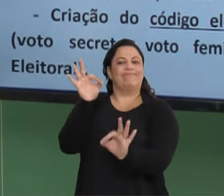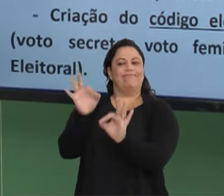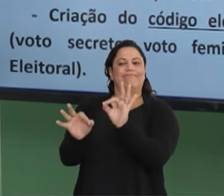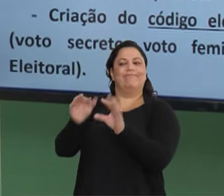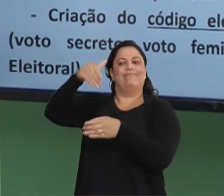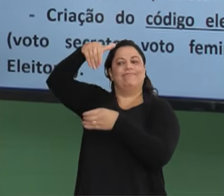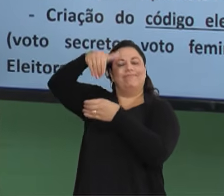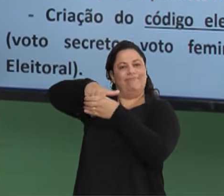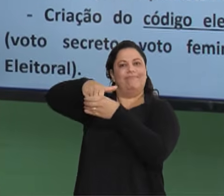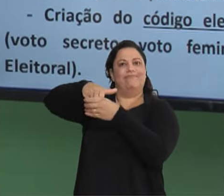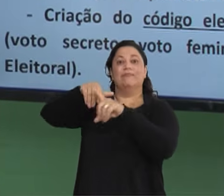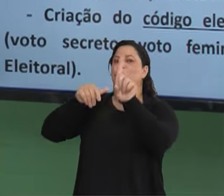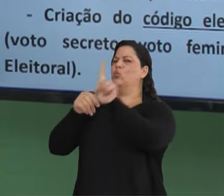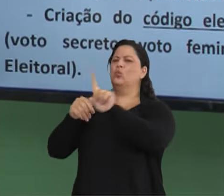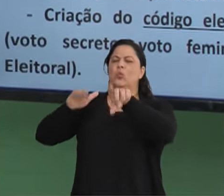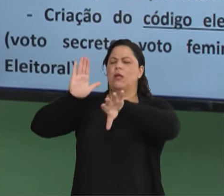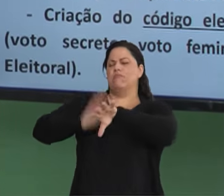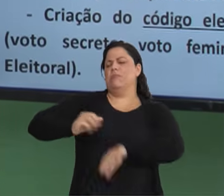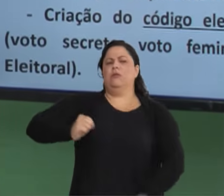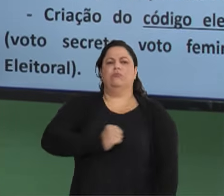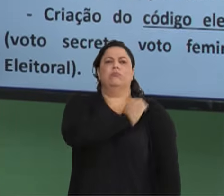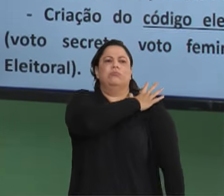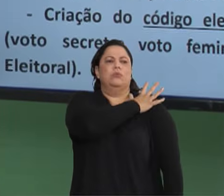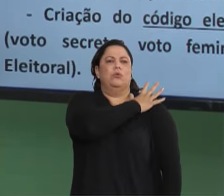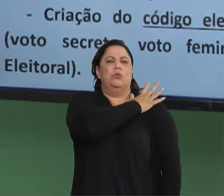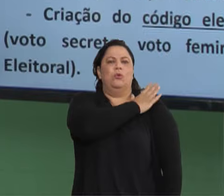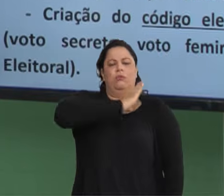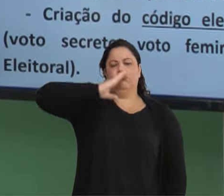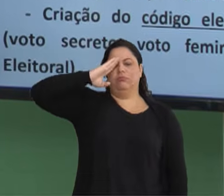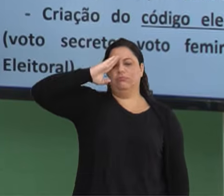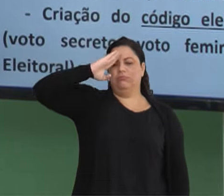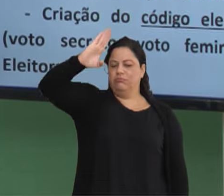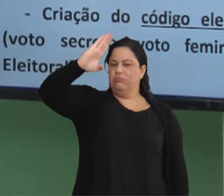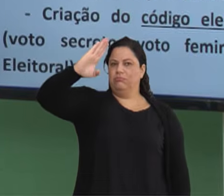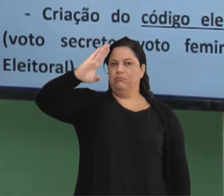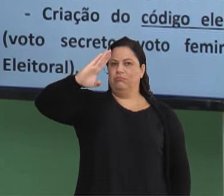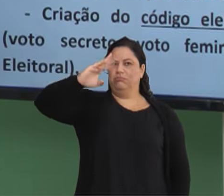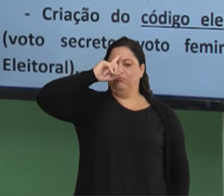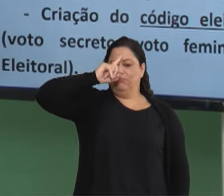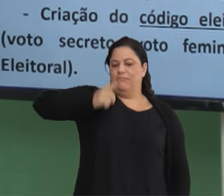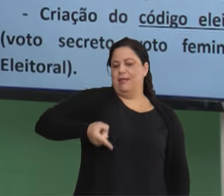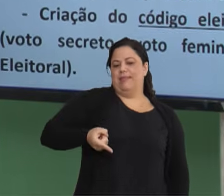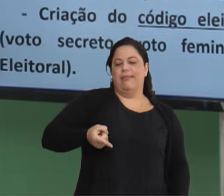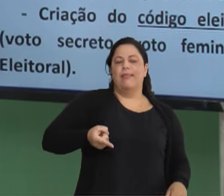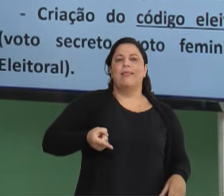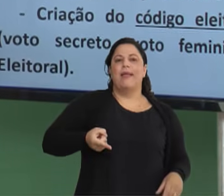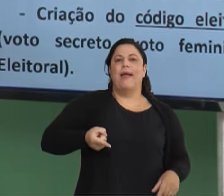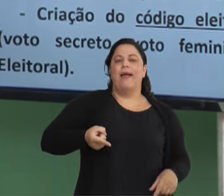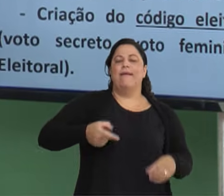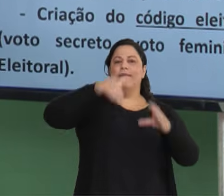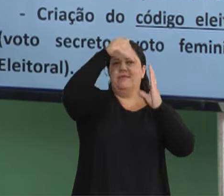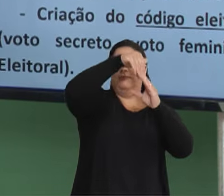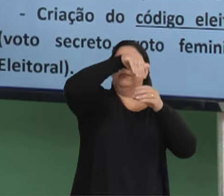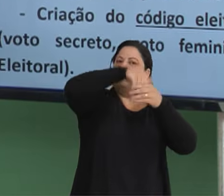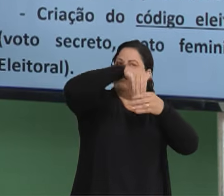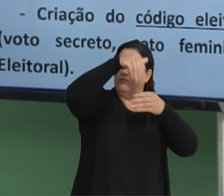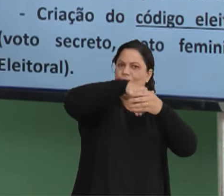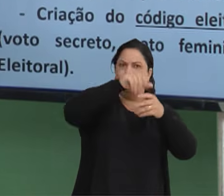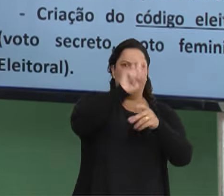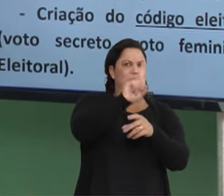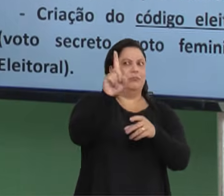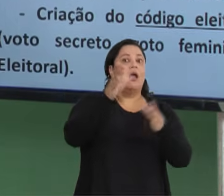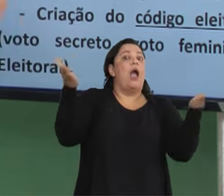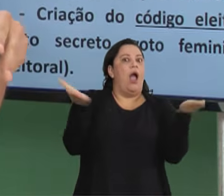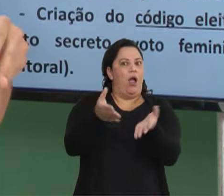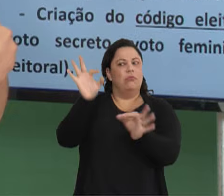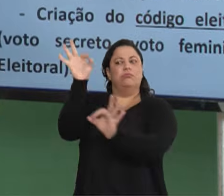mais o coronel, o chefe da oligarquia local, que cuida da justiça eleitoral na região dele. Agora temos um juiz